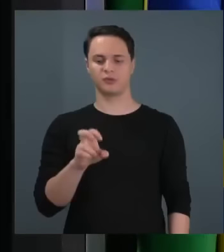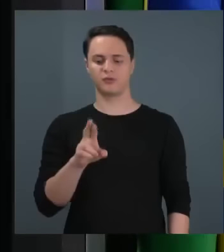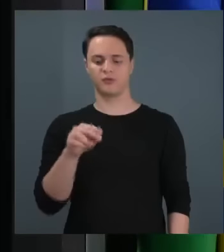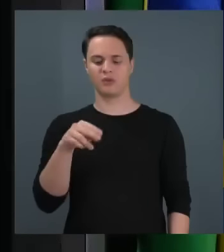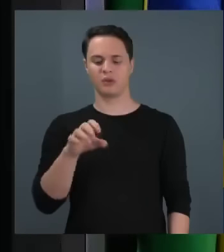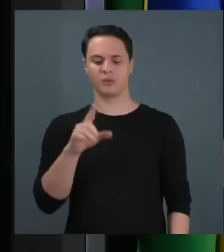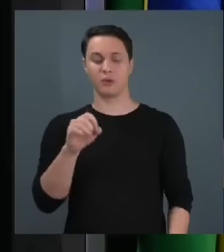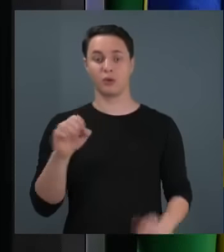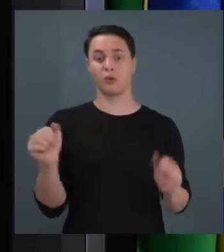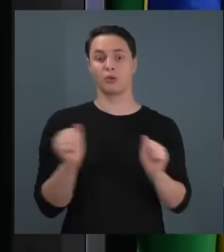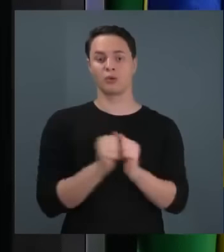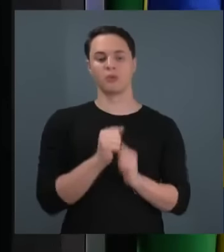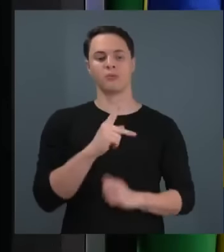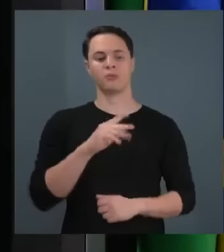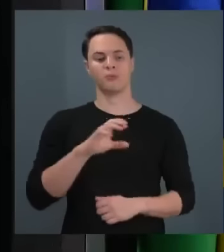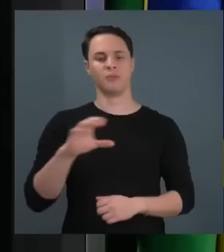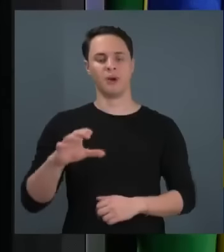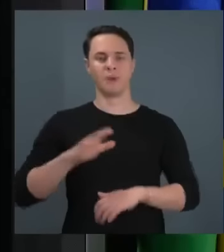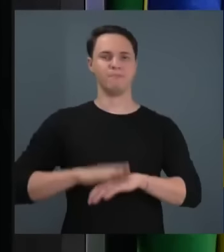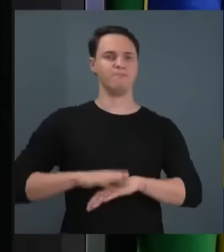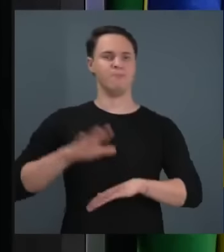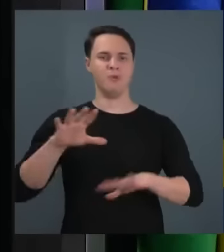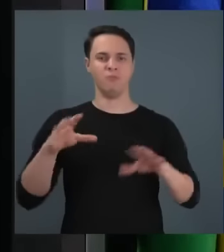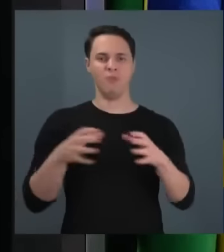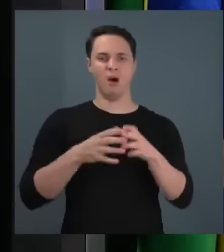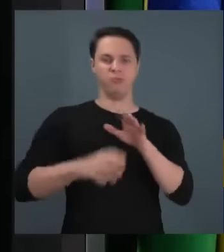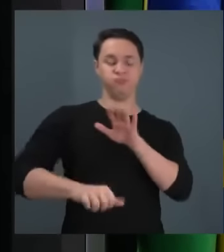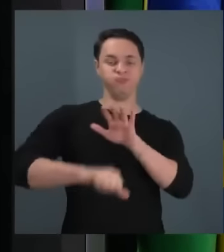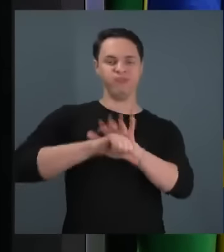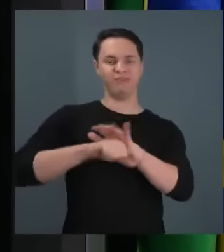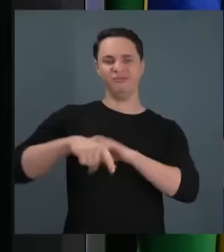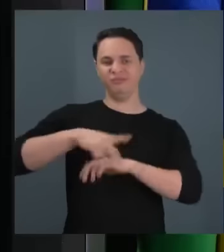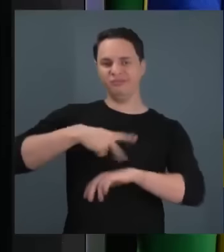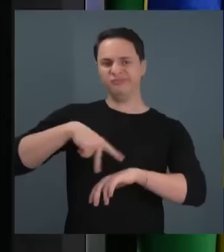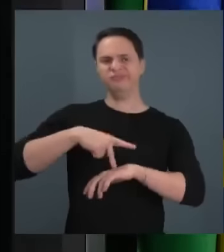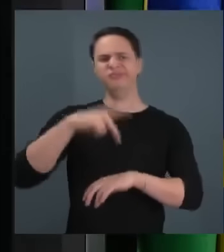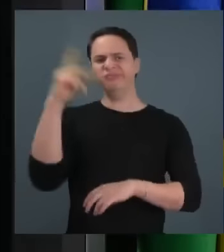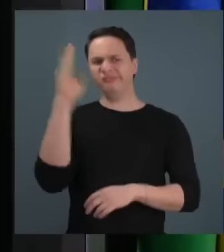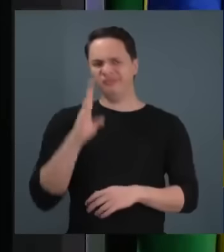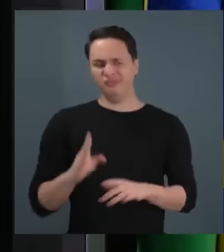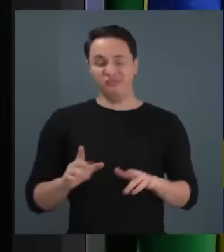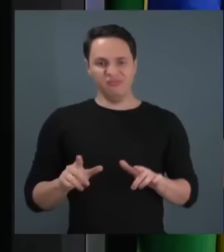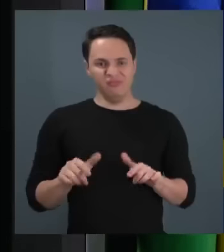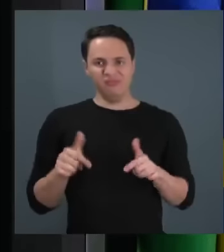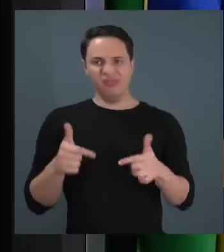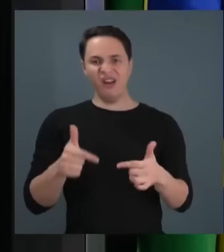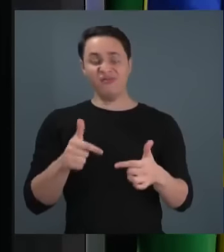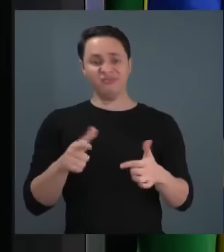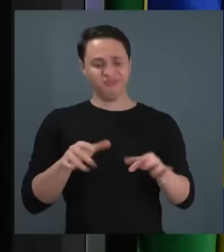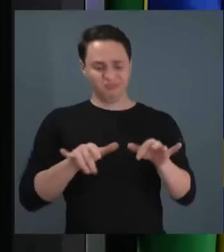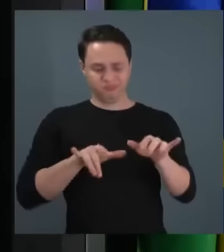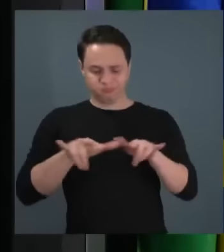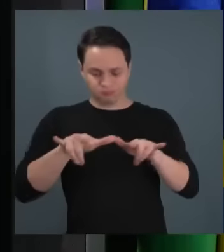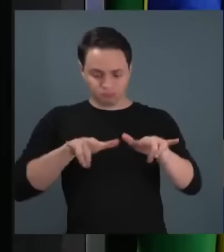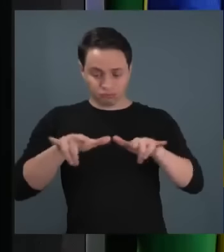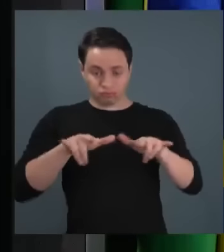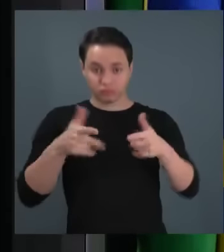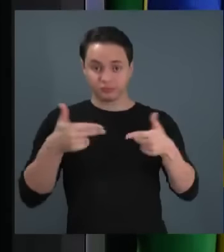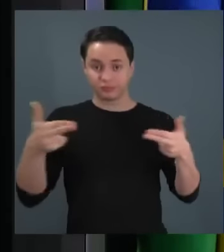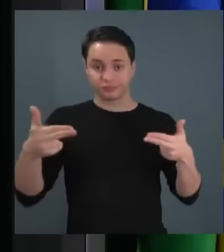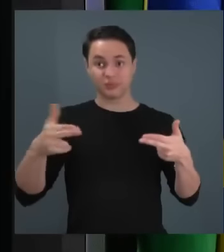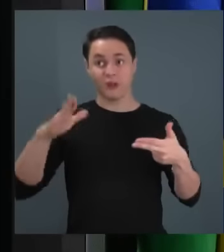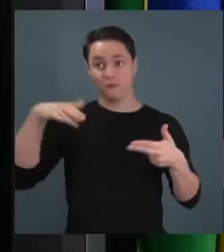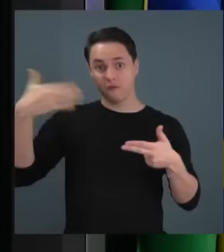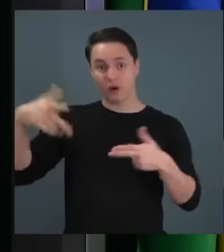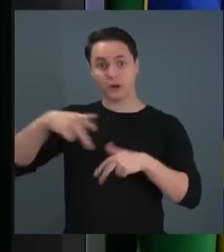Paulo, são as 2 maiores organizações criminosas do país, com ações internacionais, inclusive.